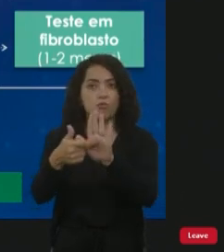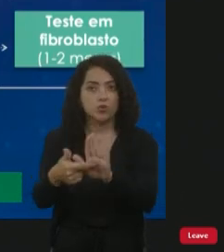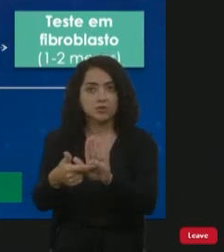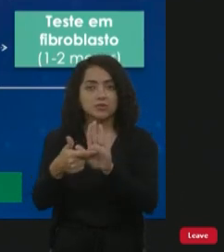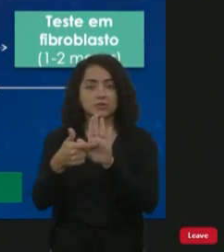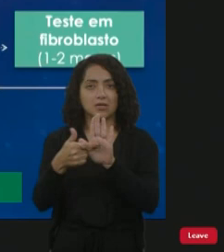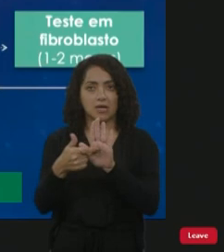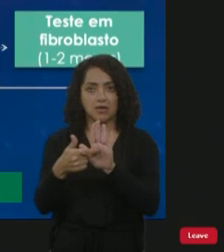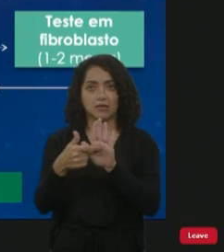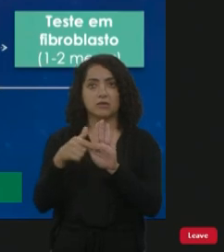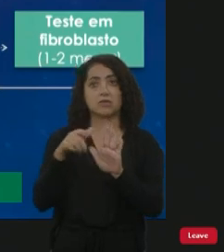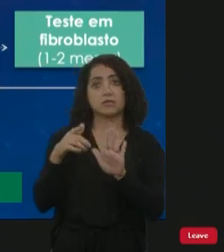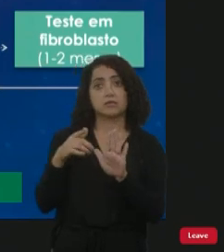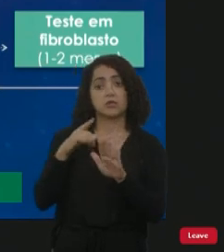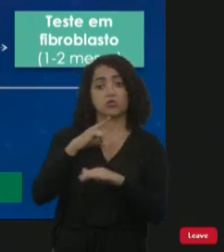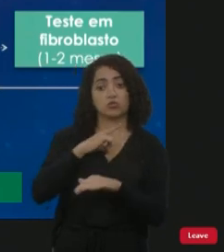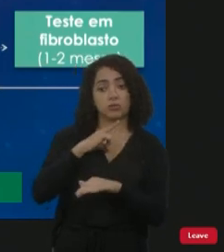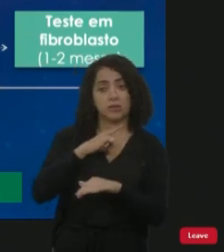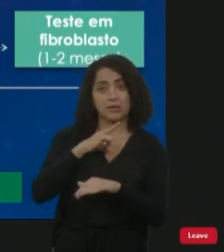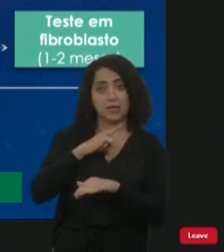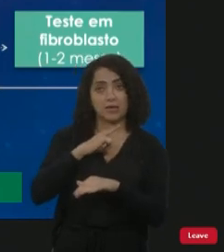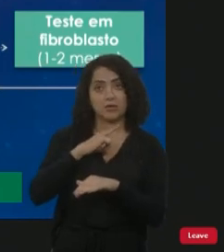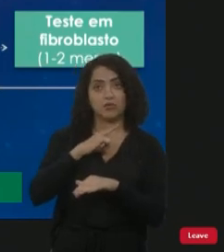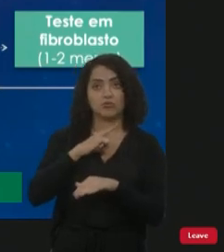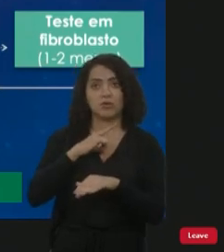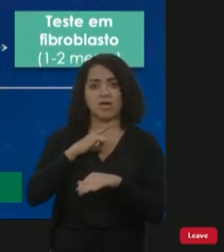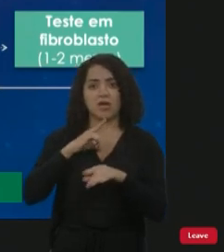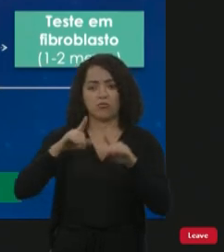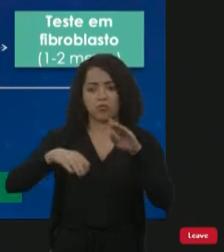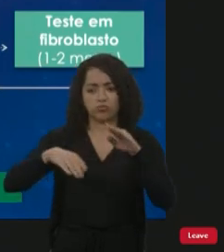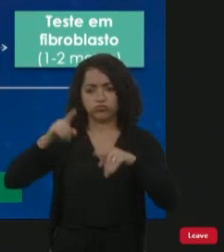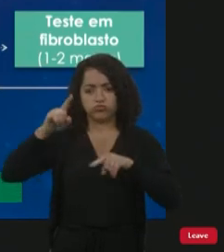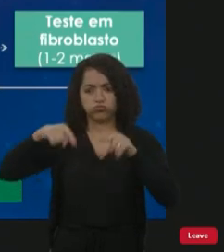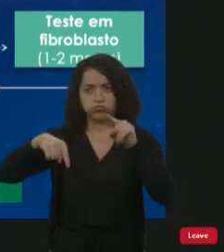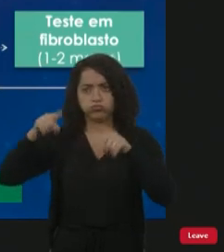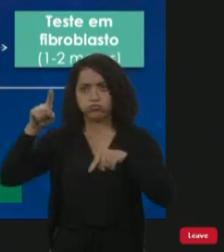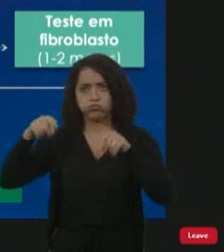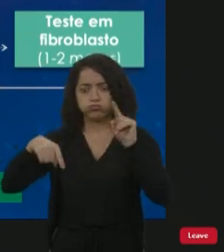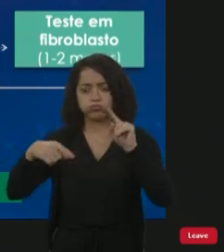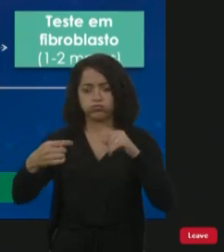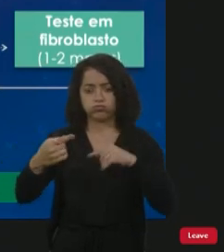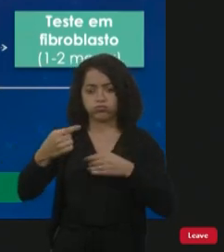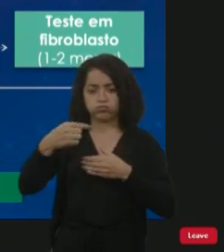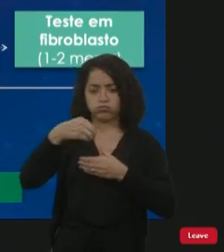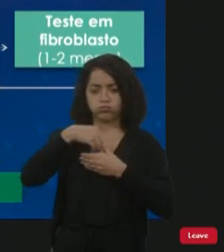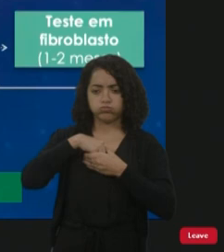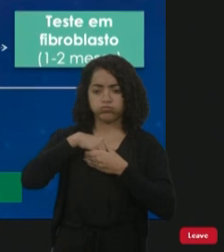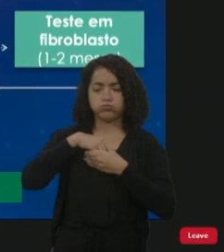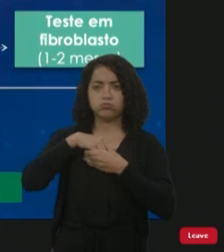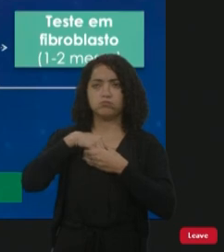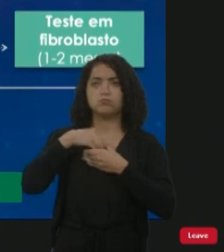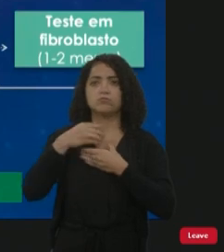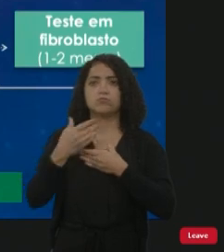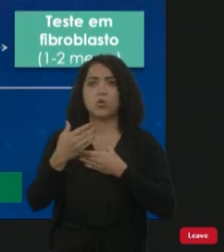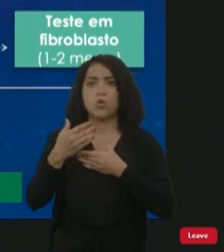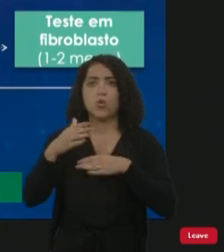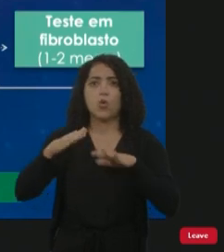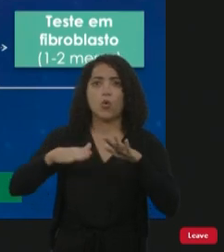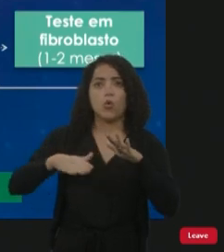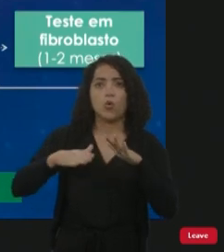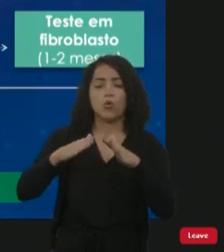eu tenho alguma concentração anormal de alguma substância no meu organismo, né?